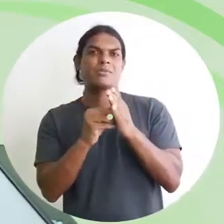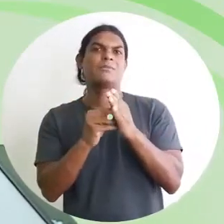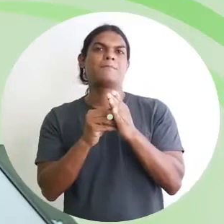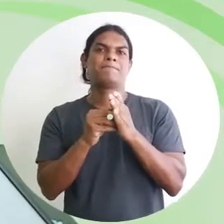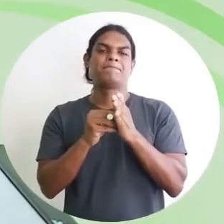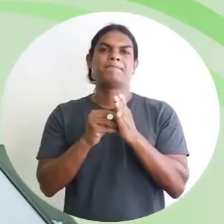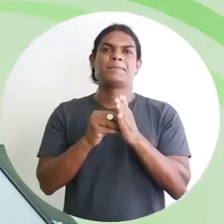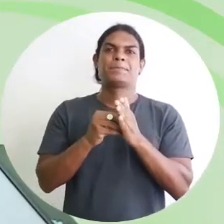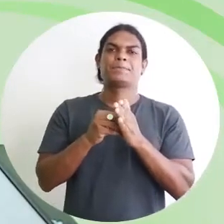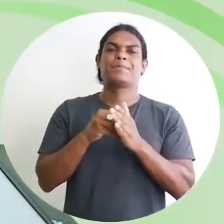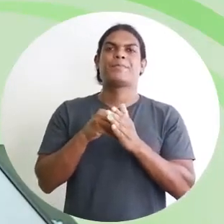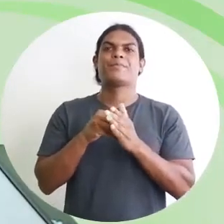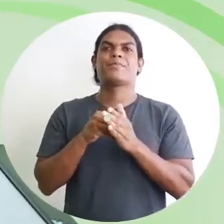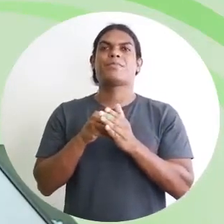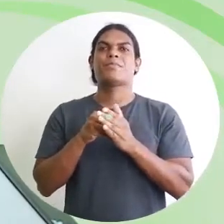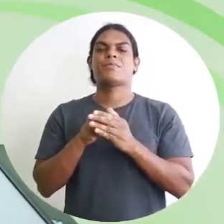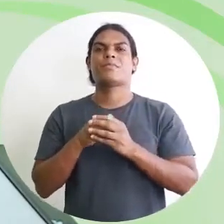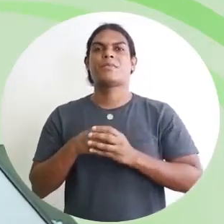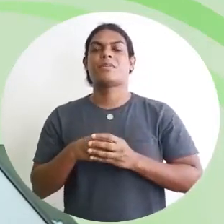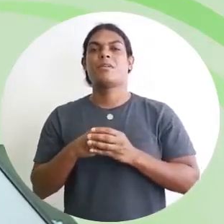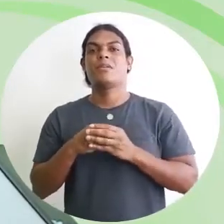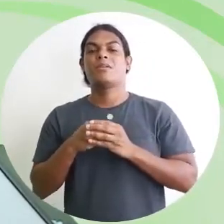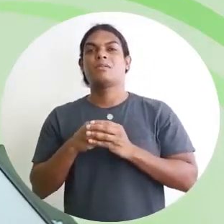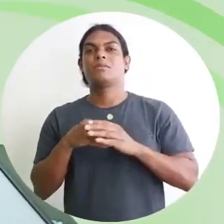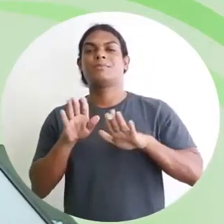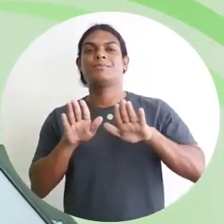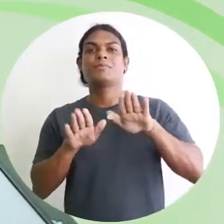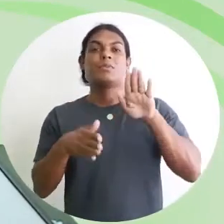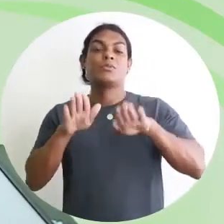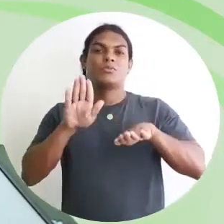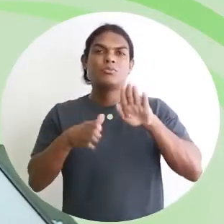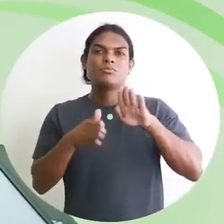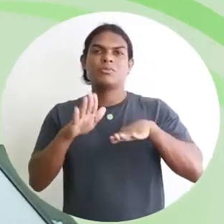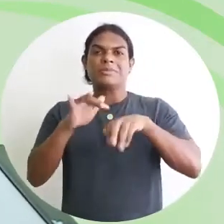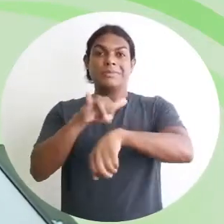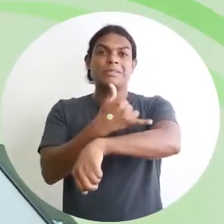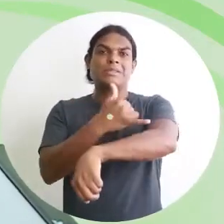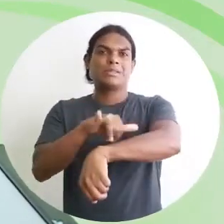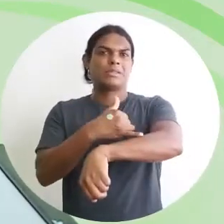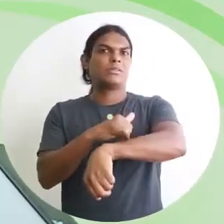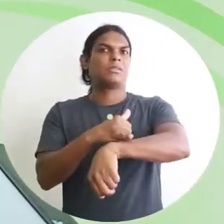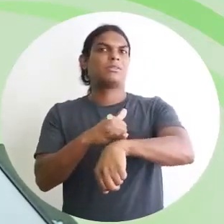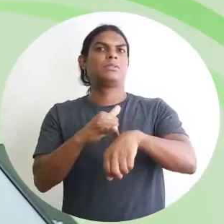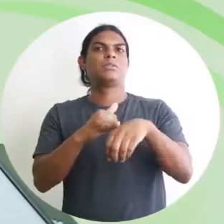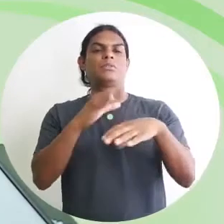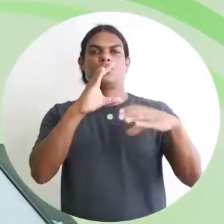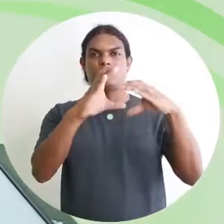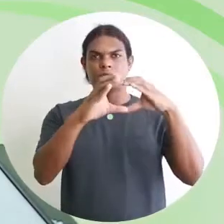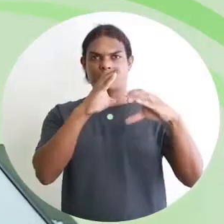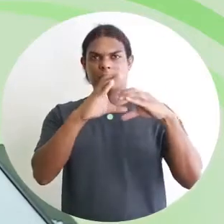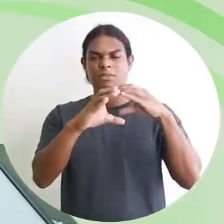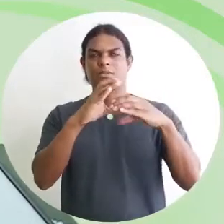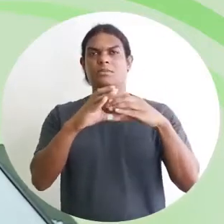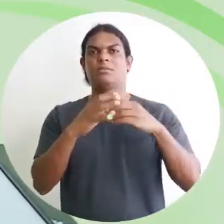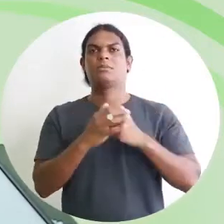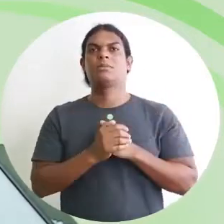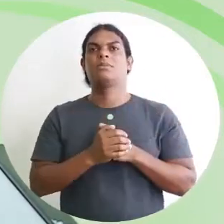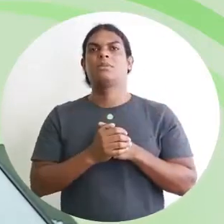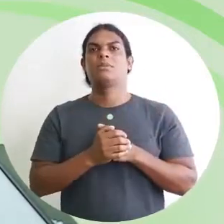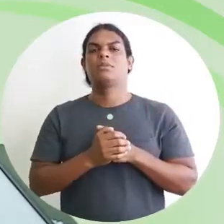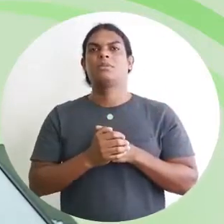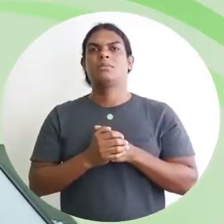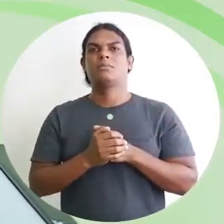E aí ficam adolescentes e adultos com dificuldades de comunicação. Então, para isso, é importante que a gente entenda